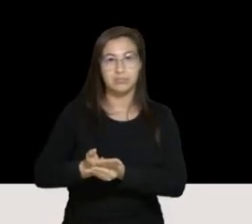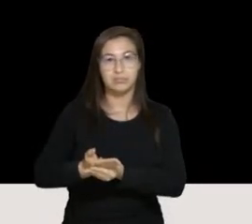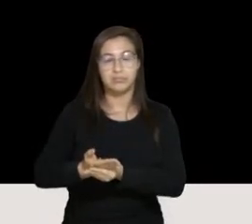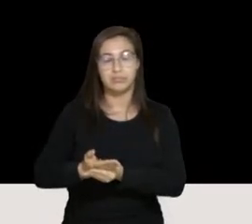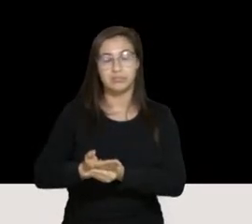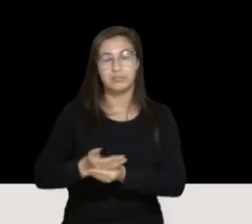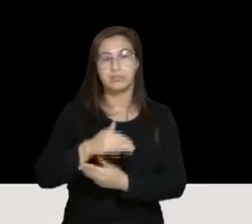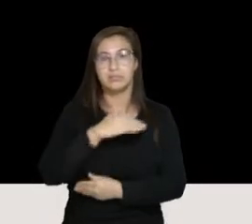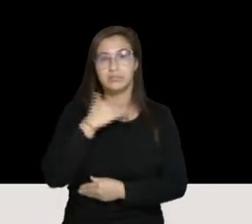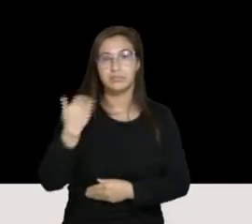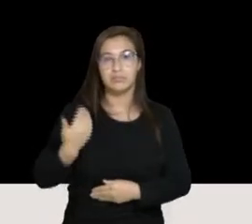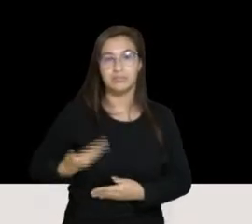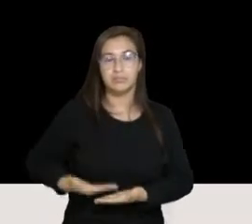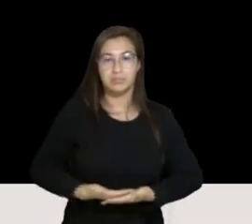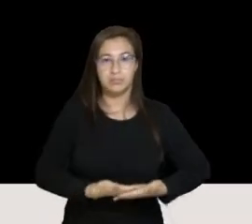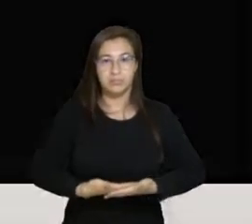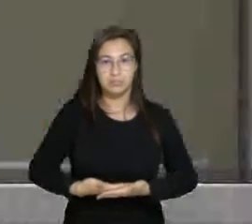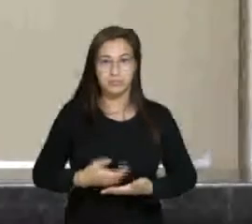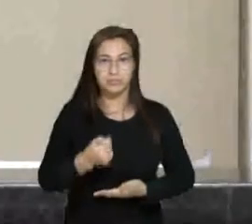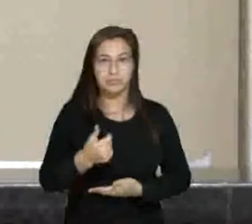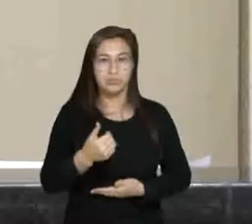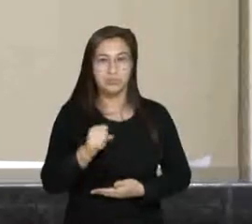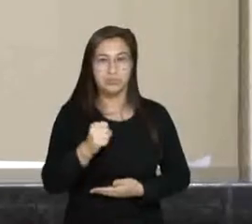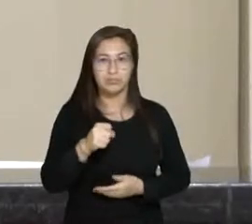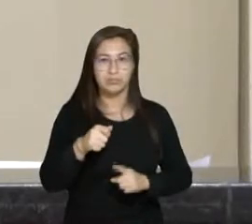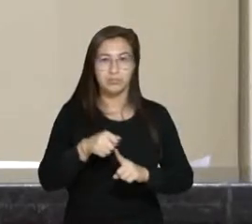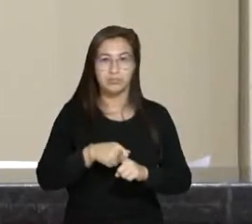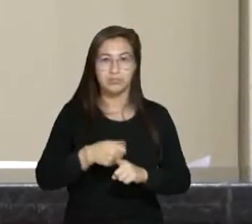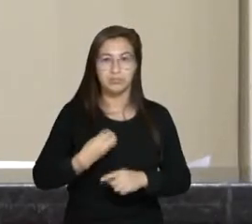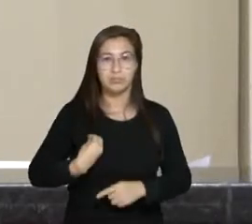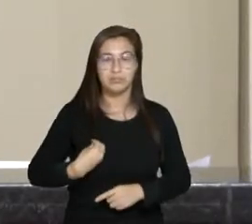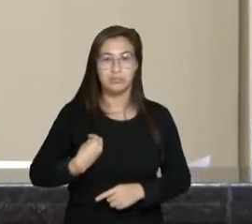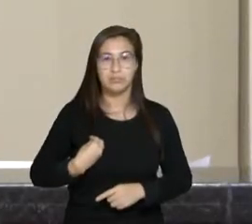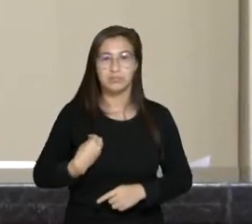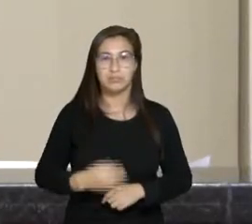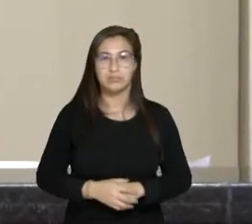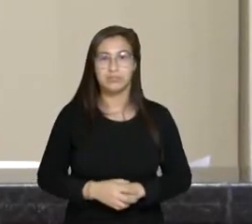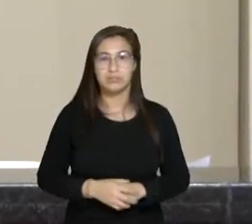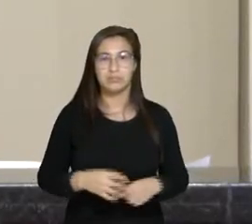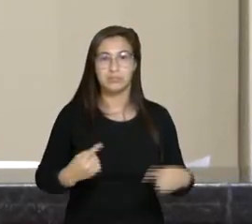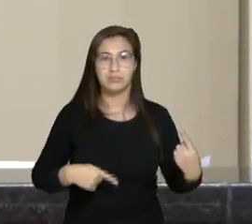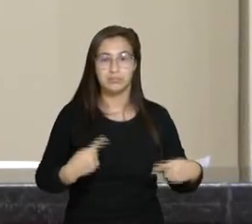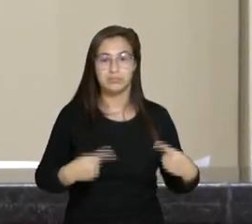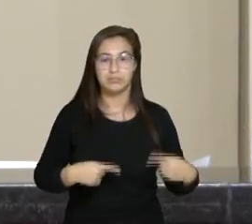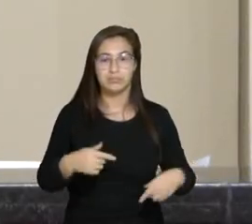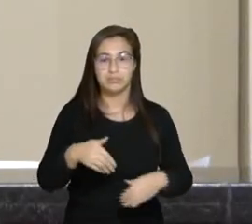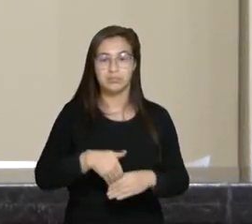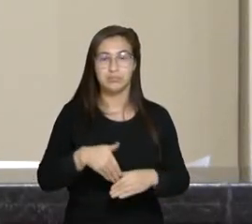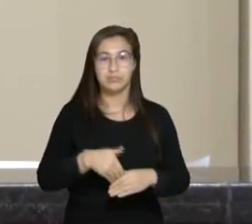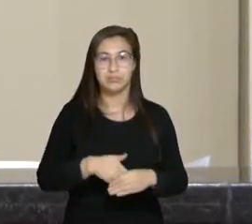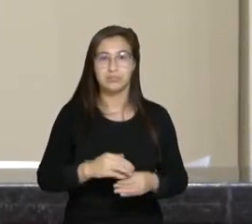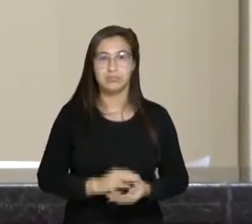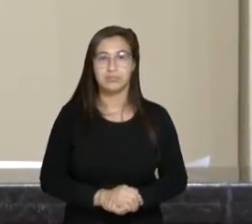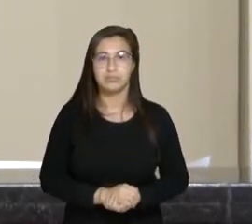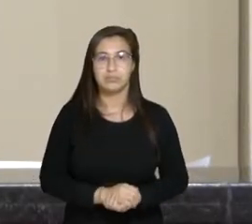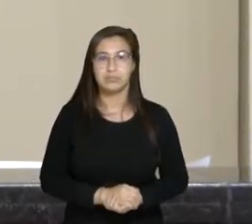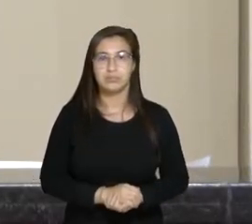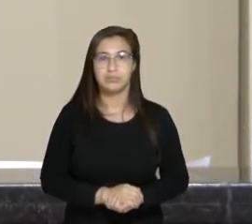de quase oito meses de vida em discussão e votação